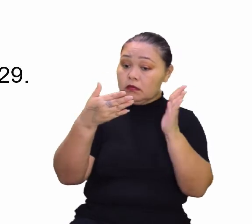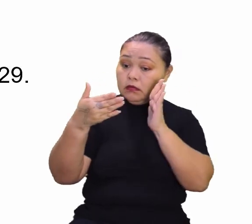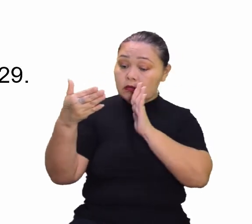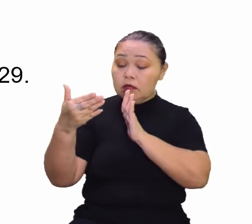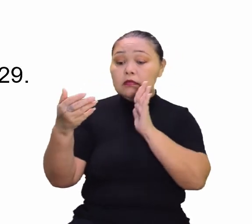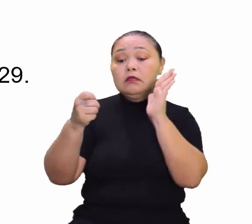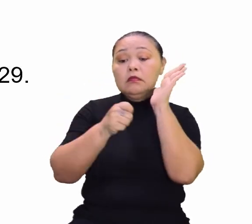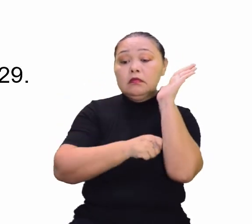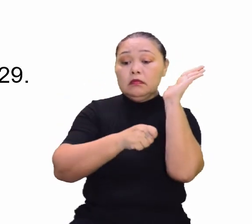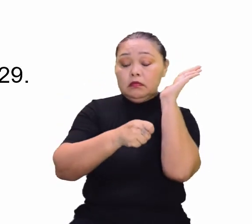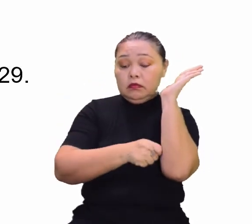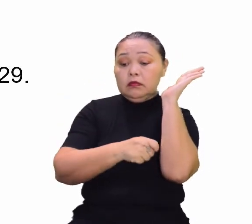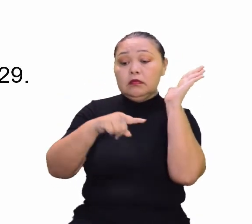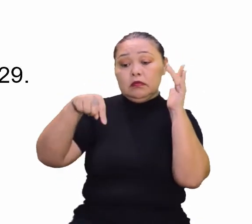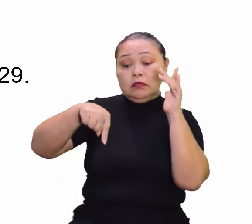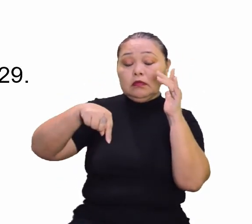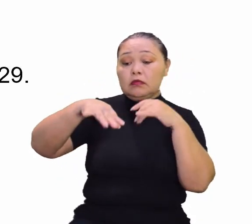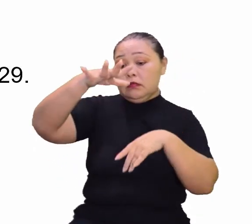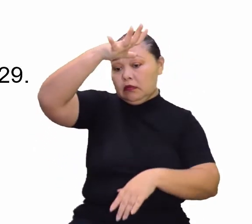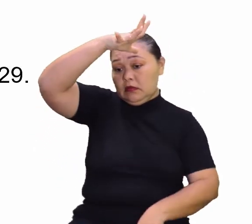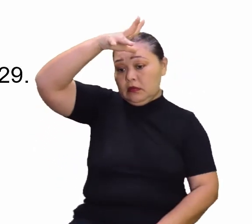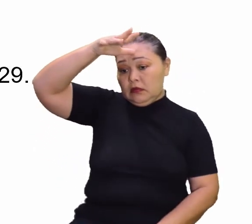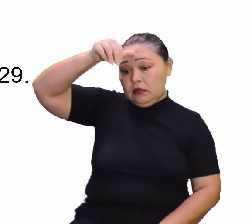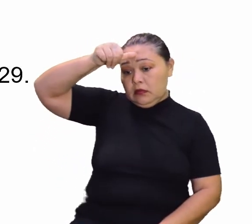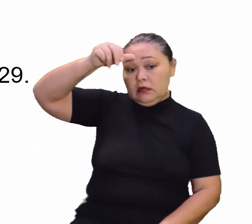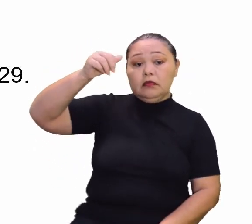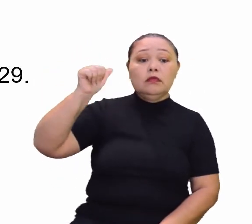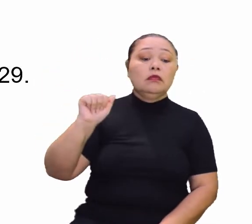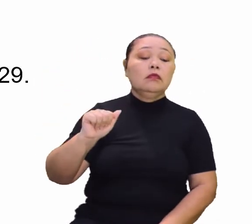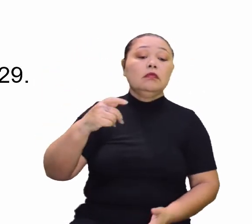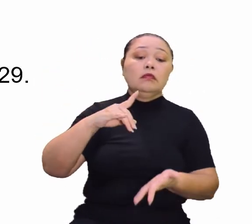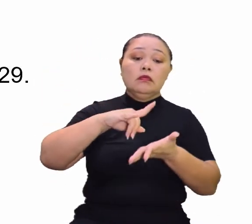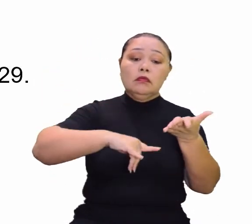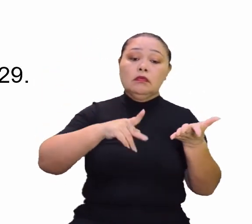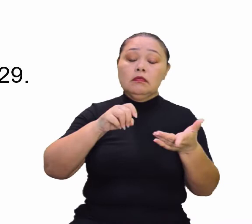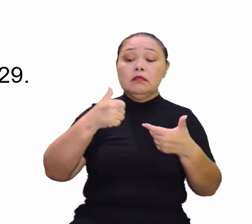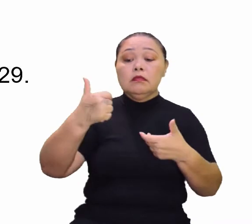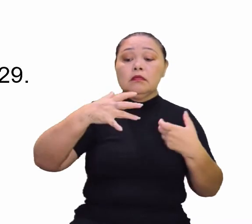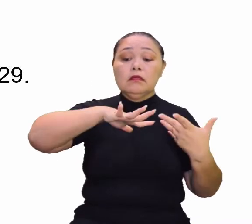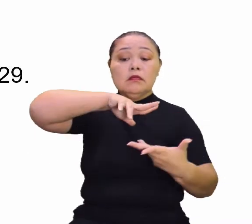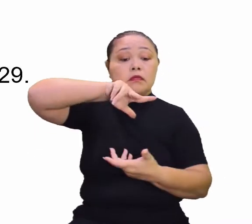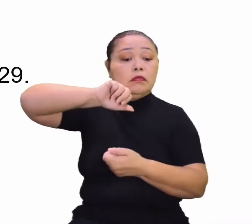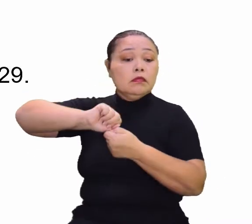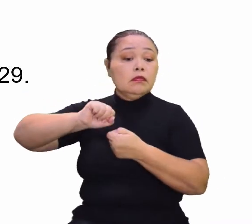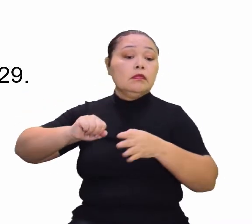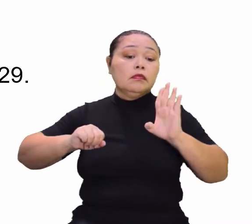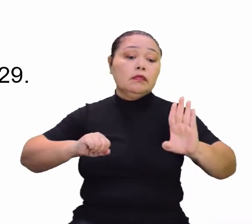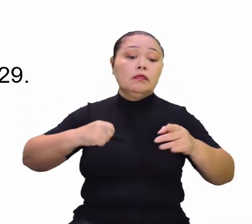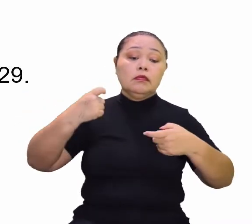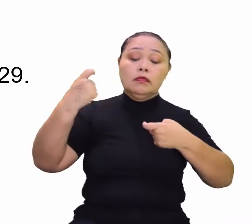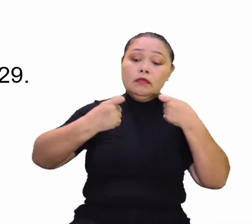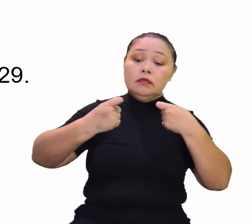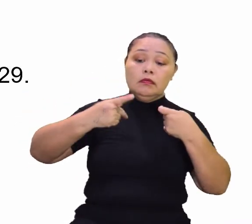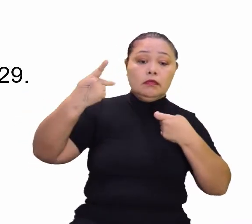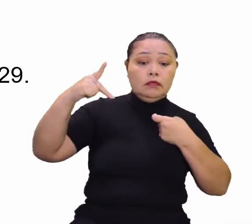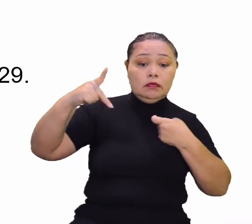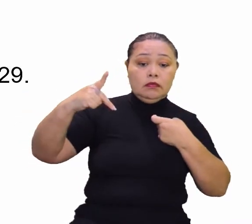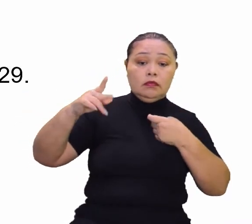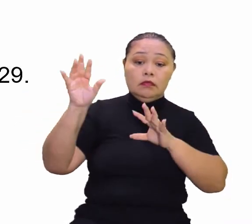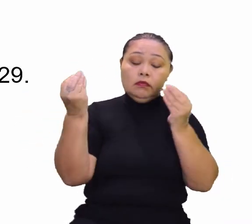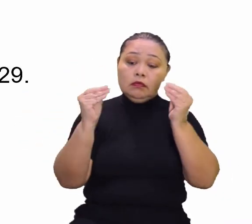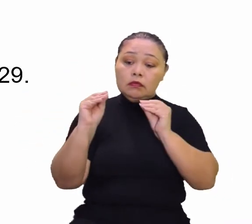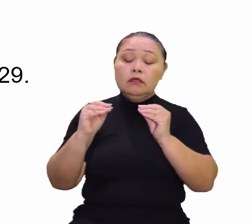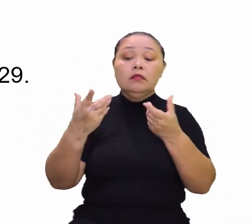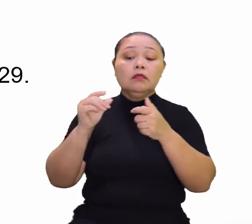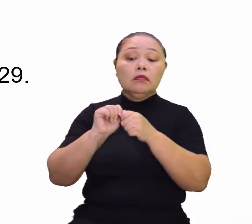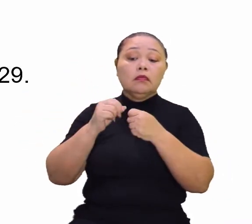aí do ciclo da borracha aqui na Amazônia. Então, A, Tratado de Petrópolis, Segunda Guerra Mundial. B, Guerra do Paraguai